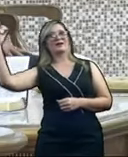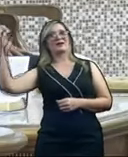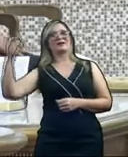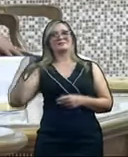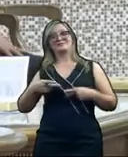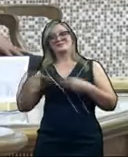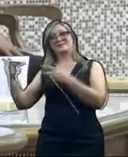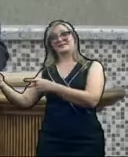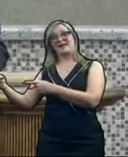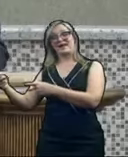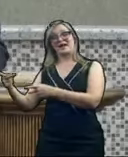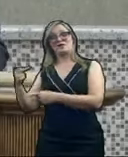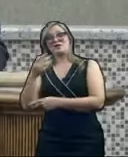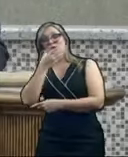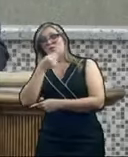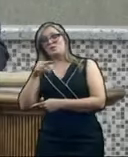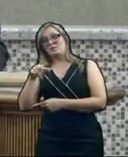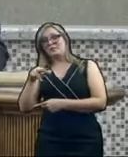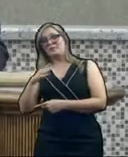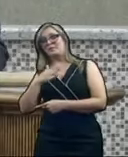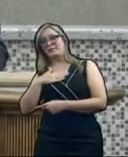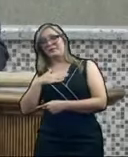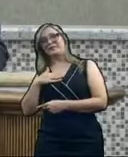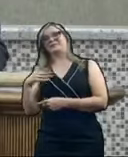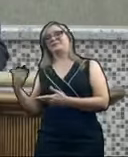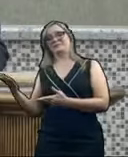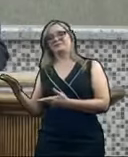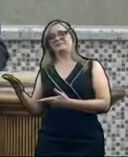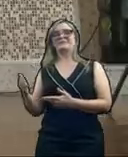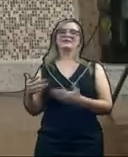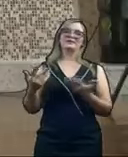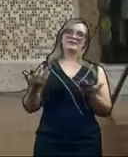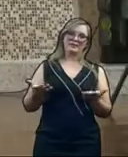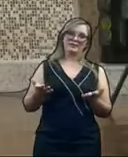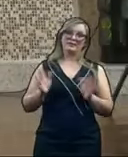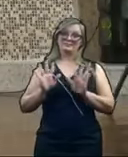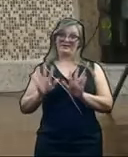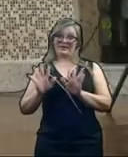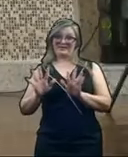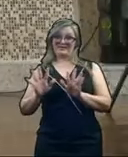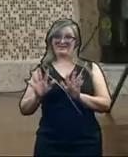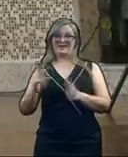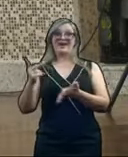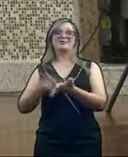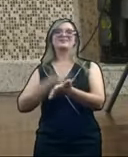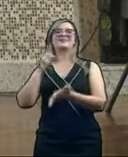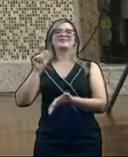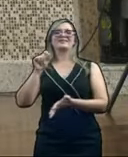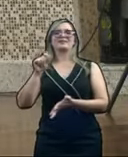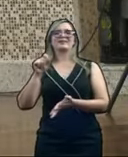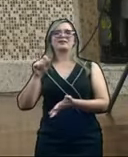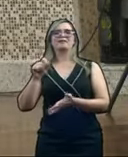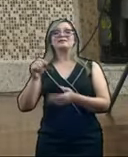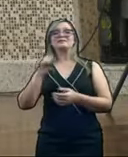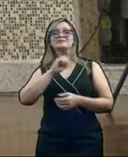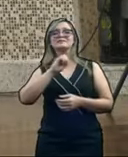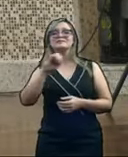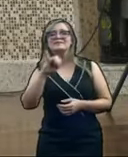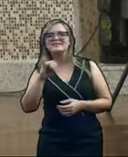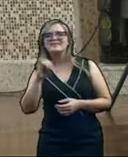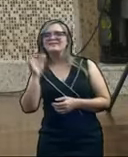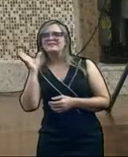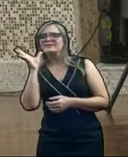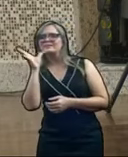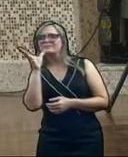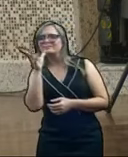despesa para ele mas chega um tempo que o parente olha para você atravessado Pô cara você não vai desconfiar